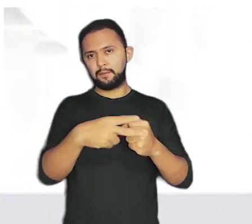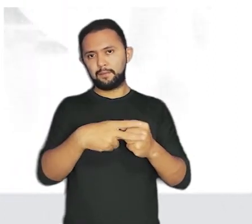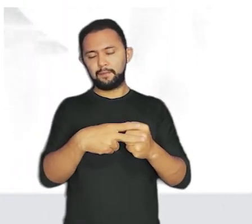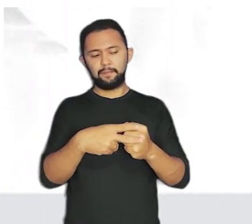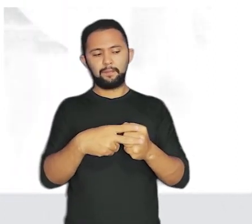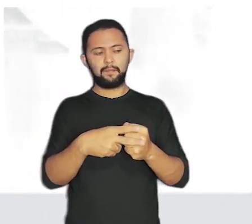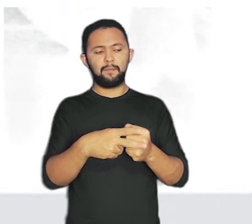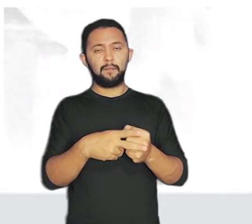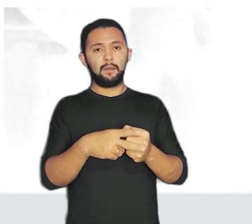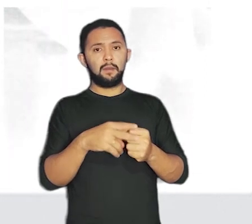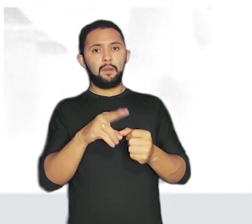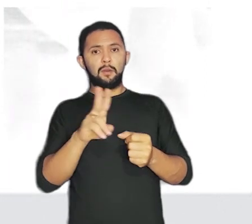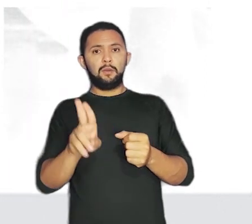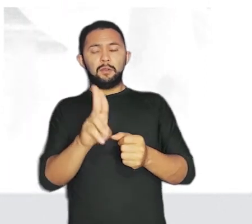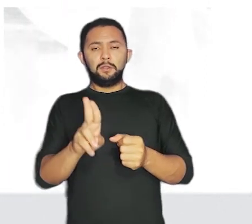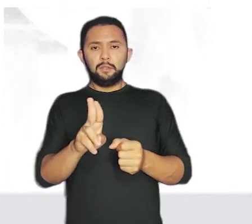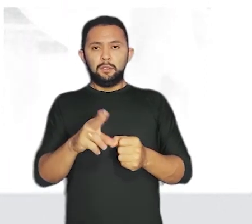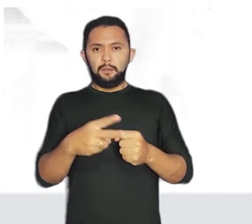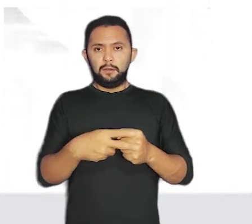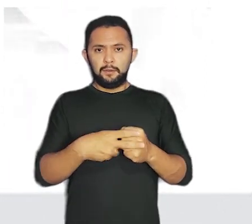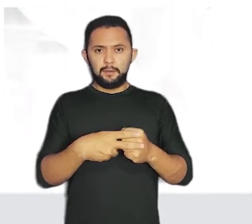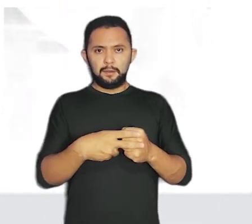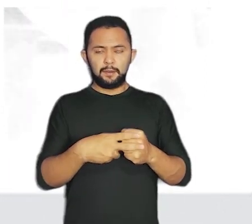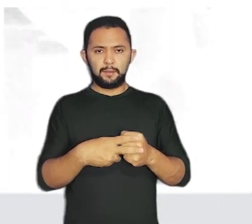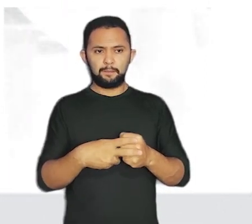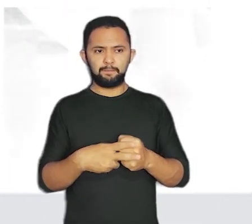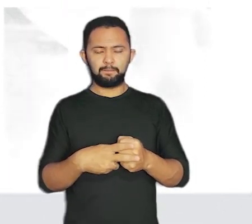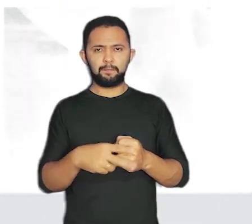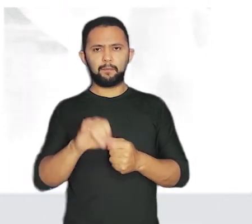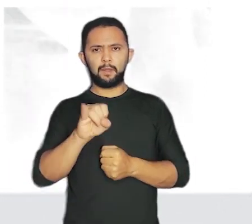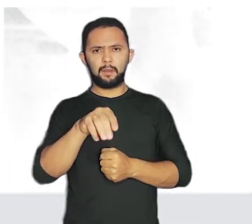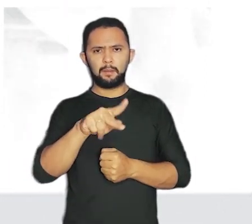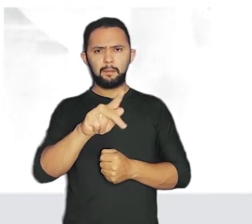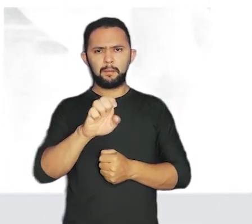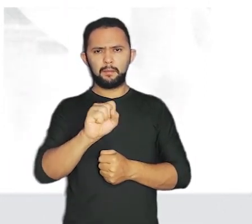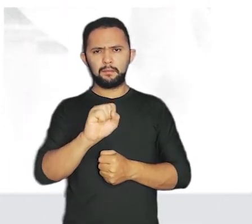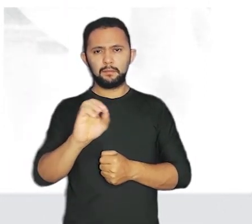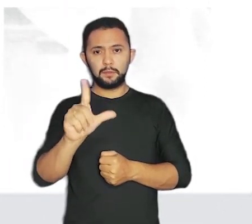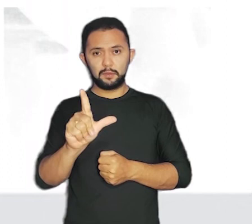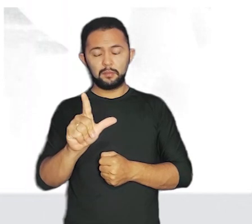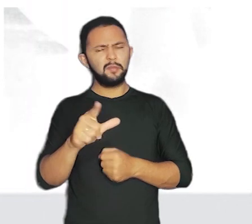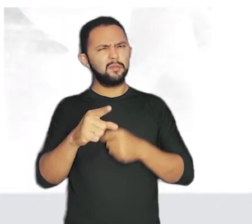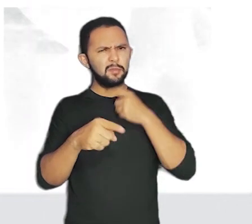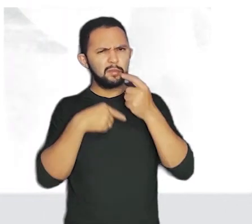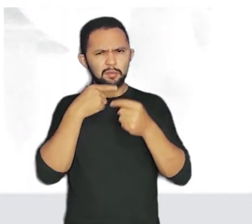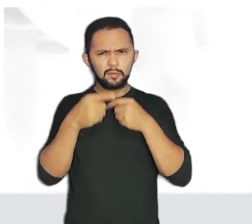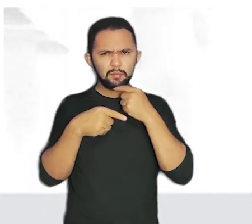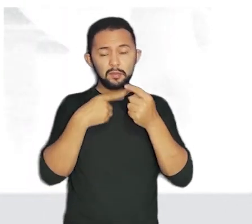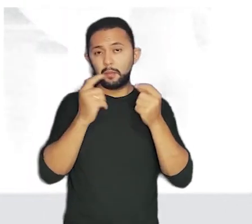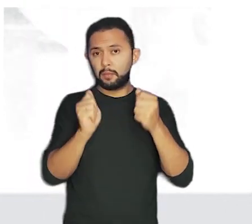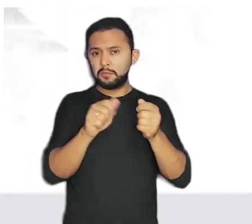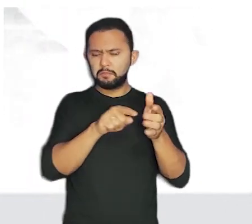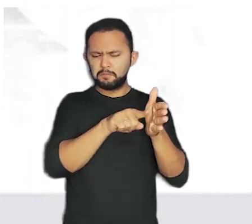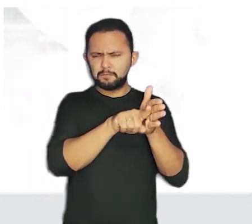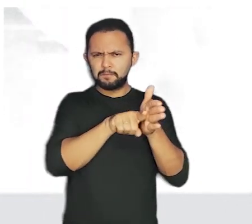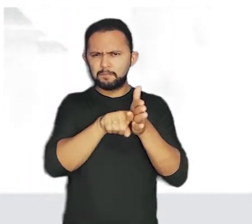pessoa do singular, ou utilizando o verbo no infinitivo impessoal. Se você tiver dúvida nessa afirmação, analisem as outras para ver se eu